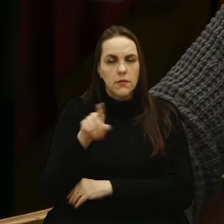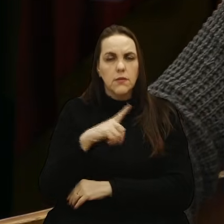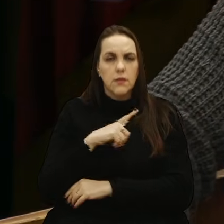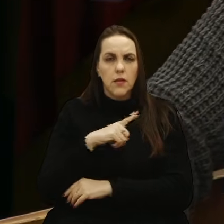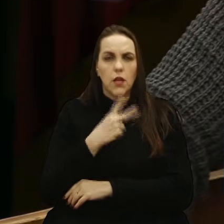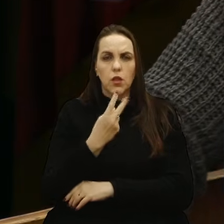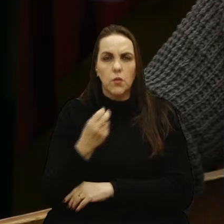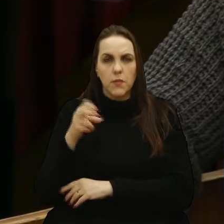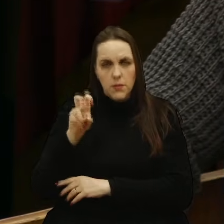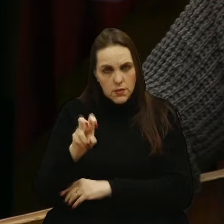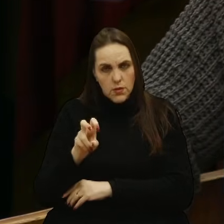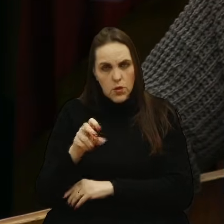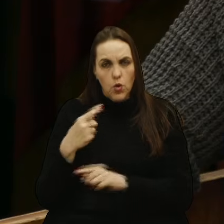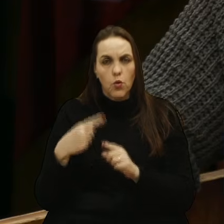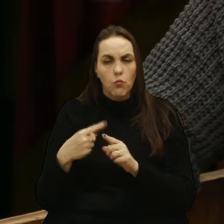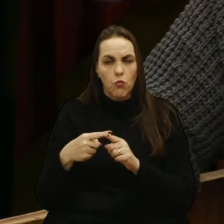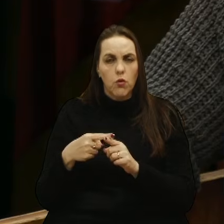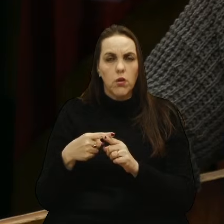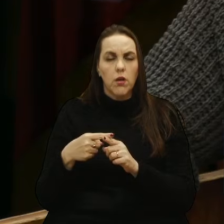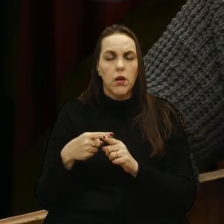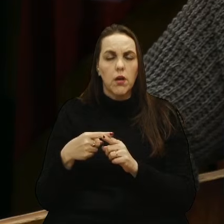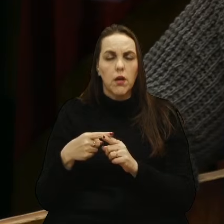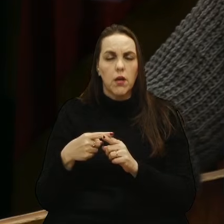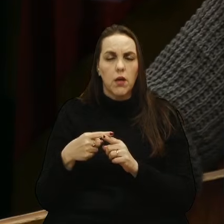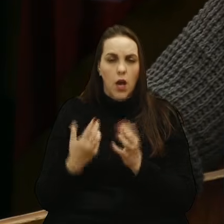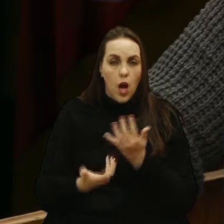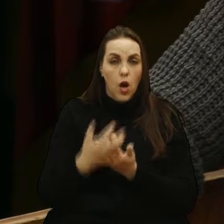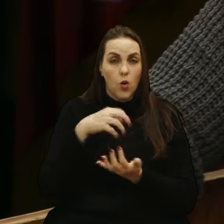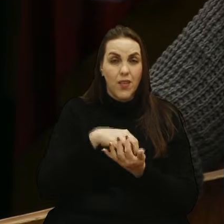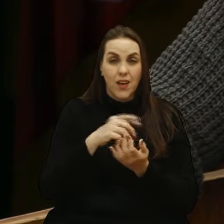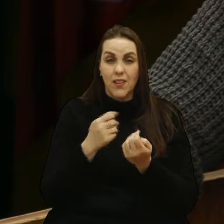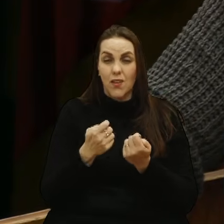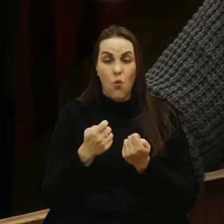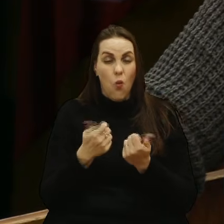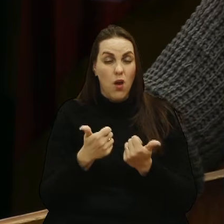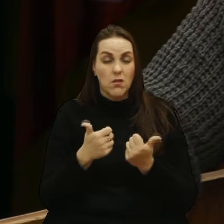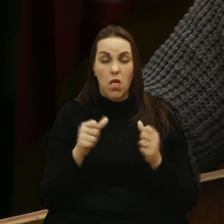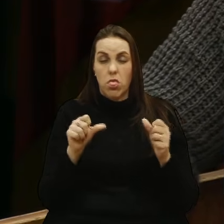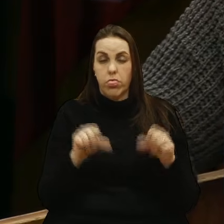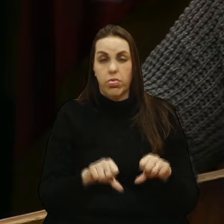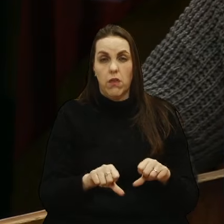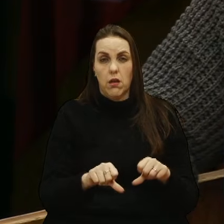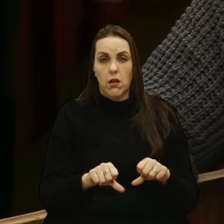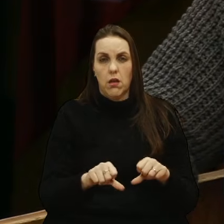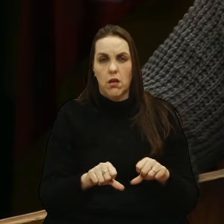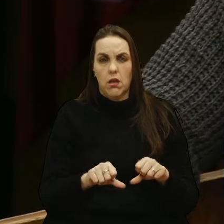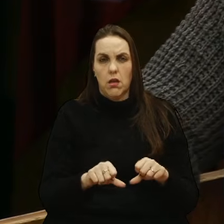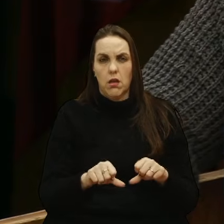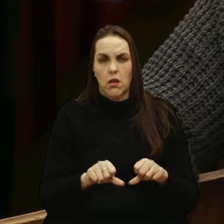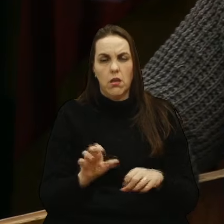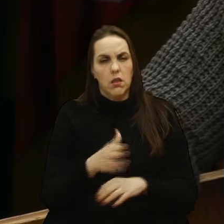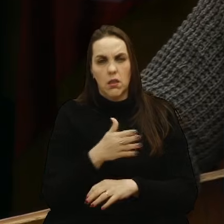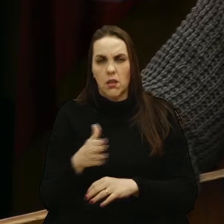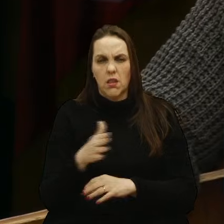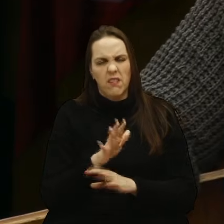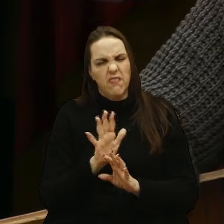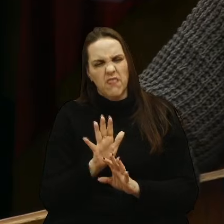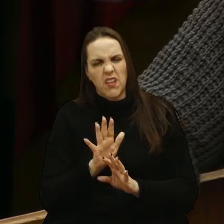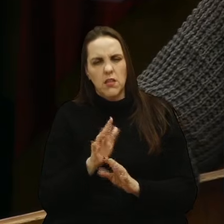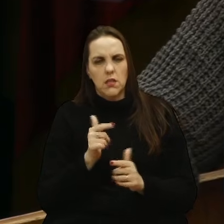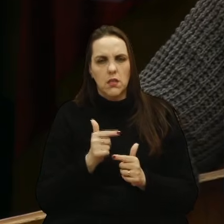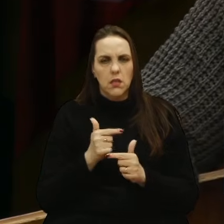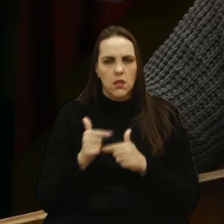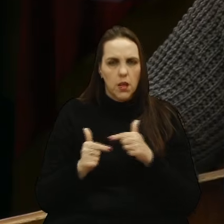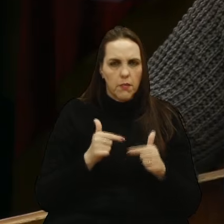2005 por ter pego uma companhia liquidada ao fracasso, que provavelmente teriam trabalhado se